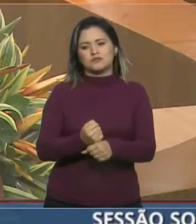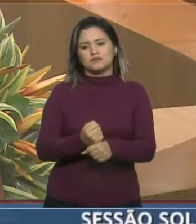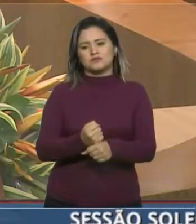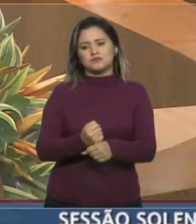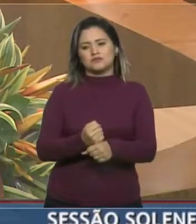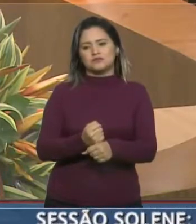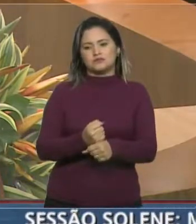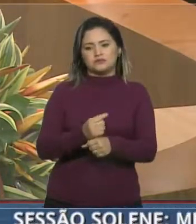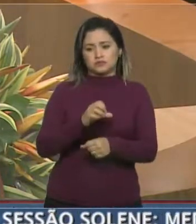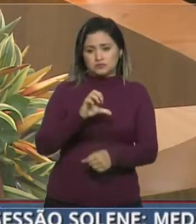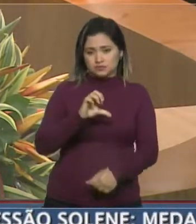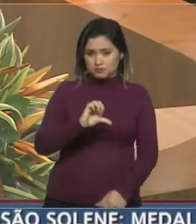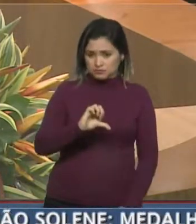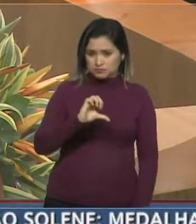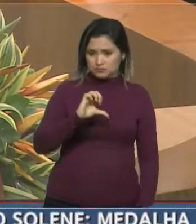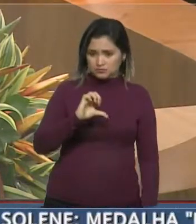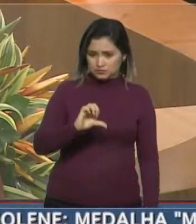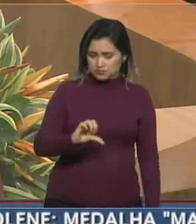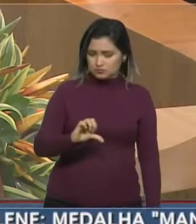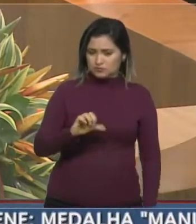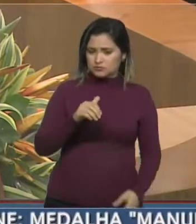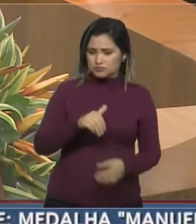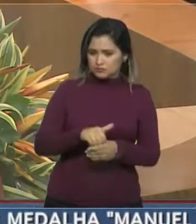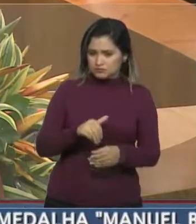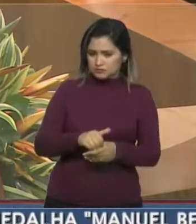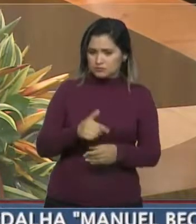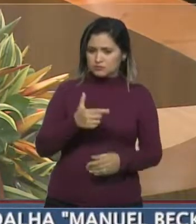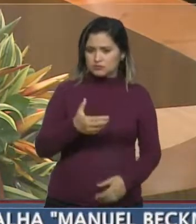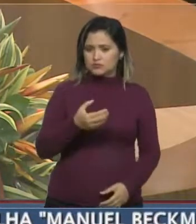votada, 2002 publicada,